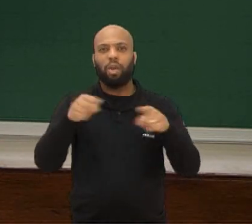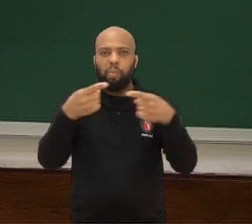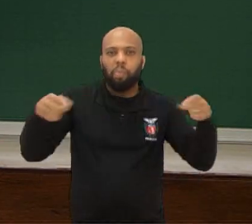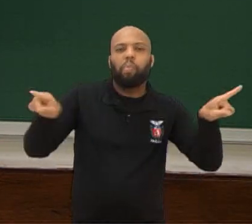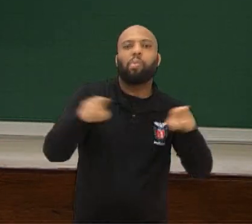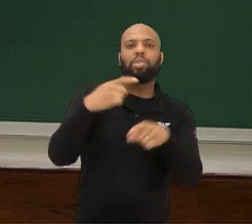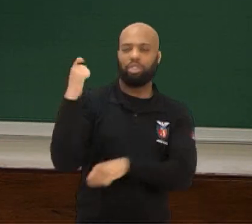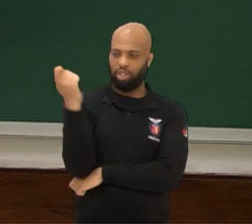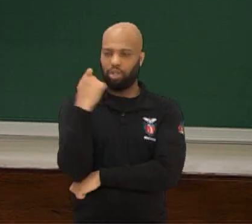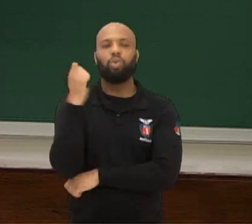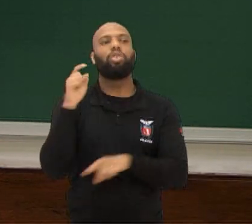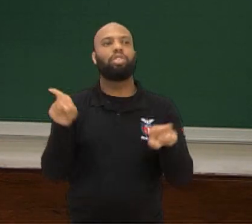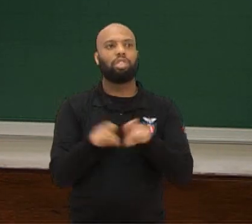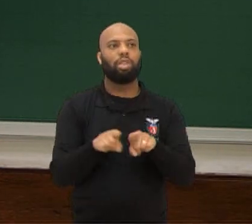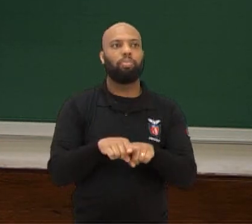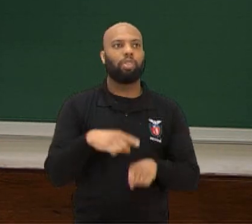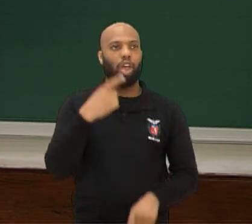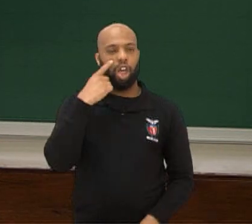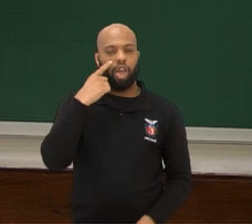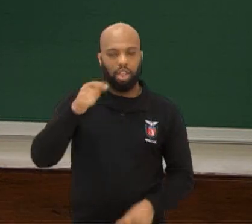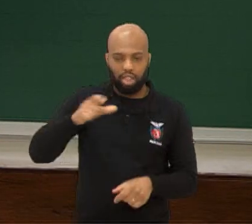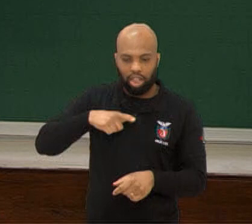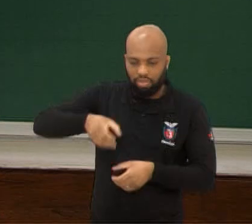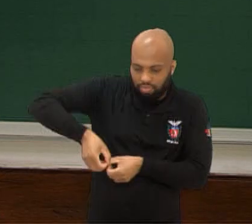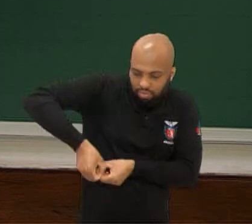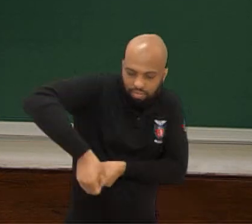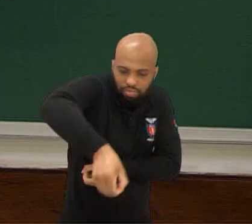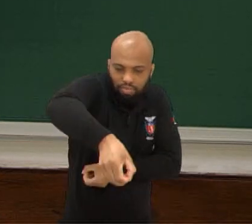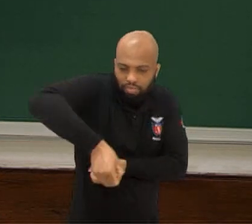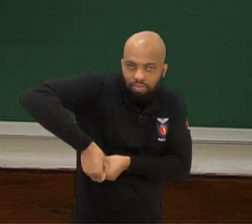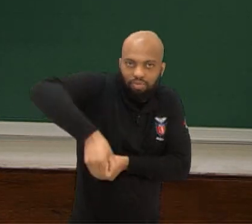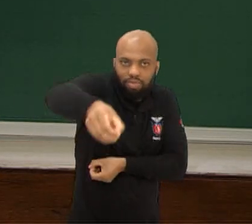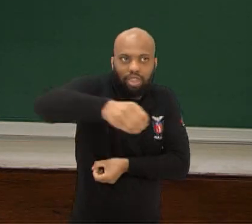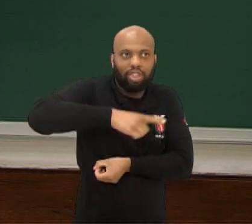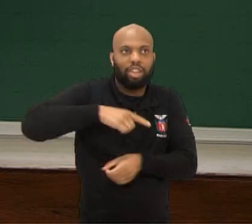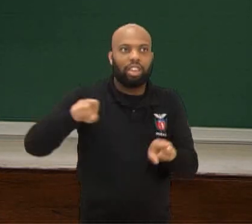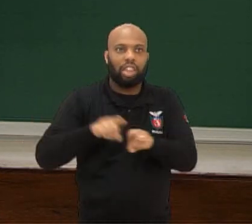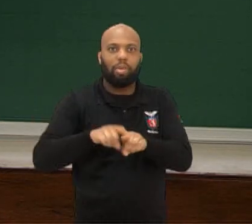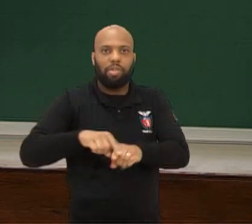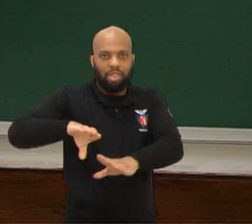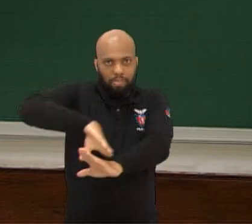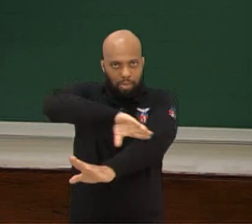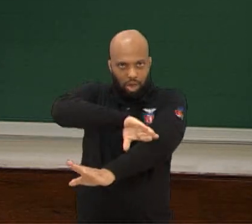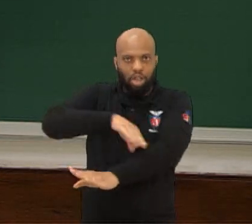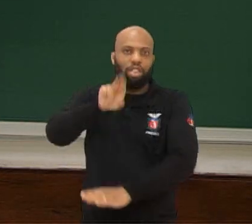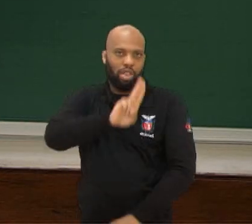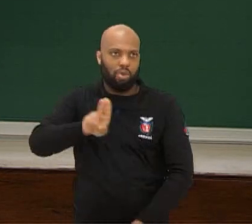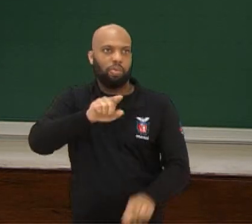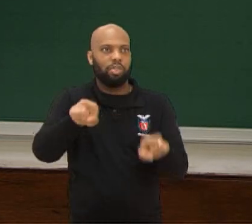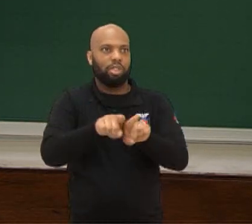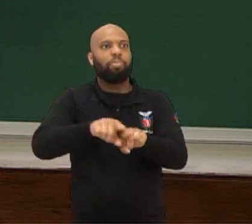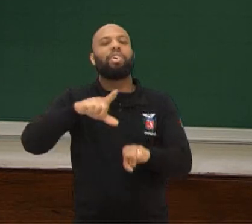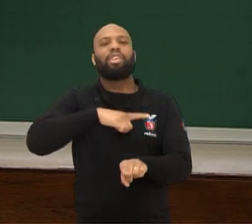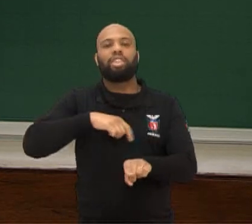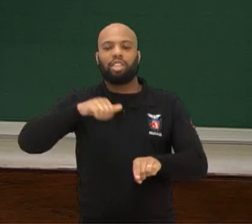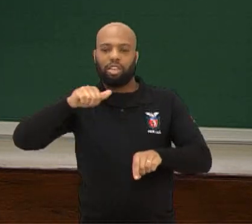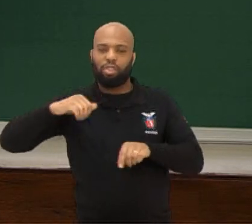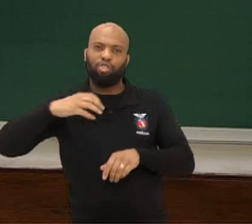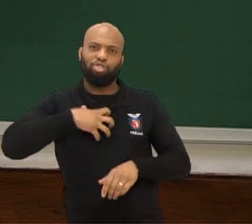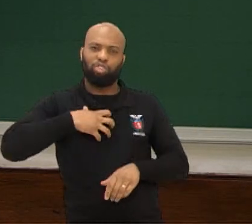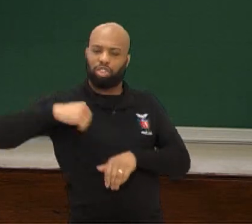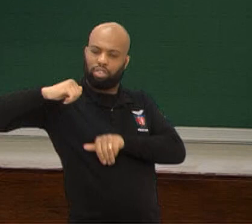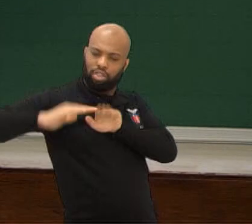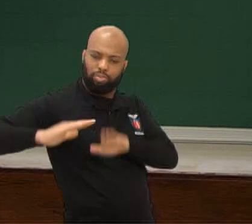imagens ali, então, tá ali a lança, né? Os calçados específicos que hoje são usados e os passos que são